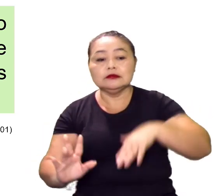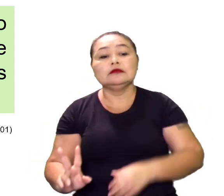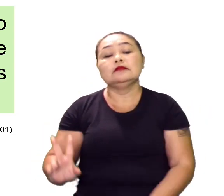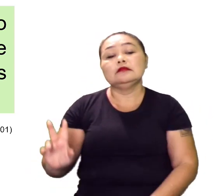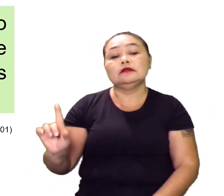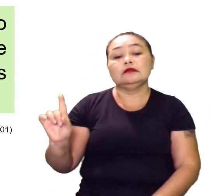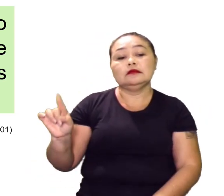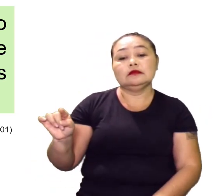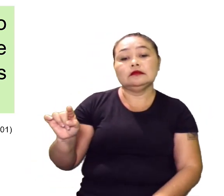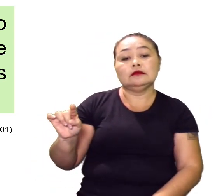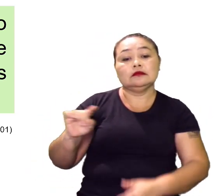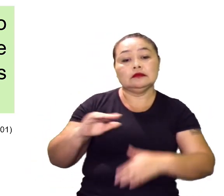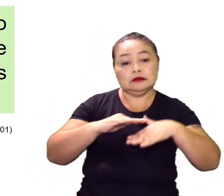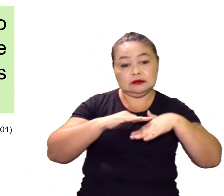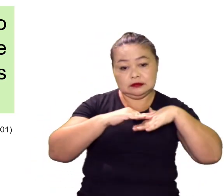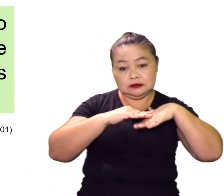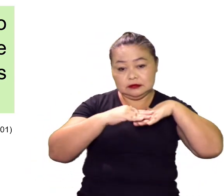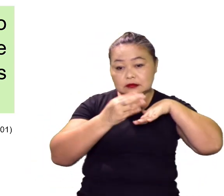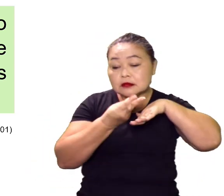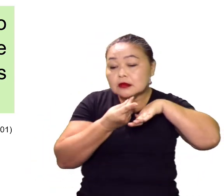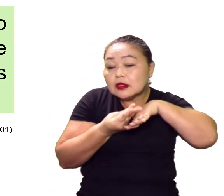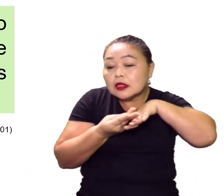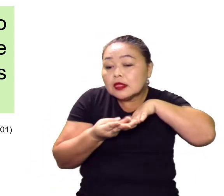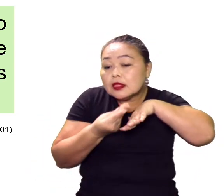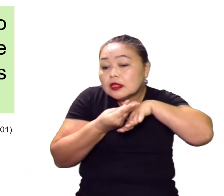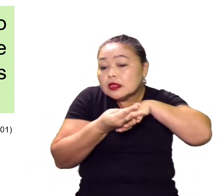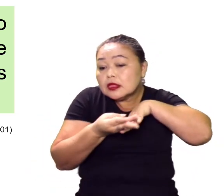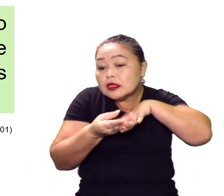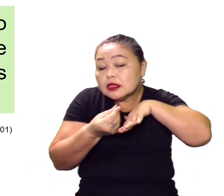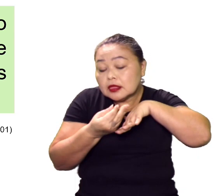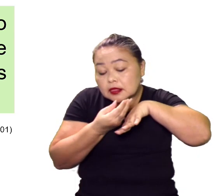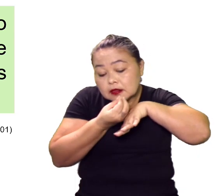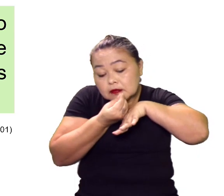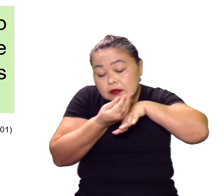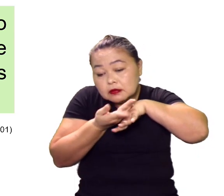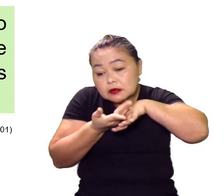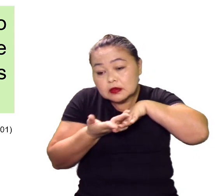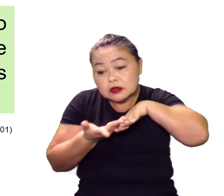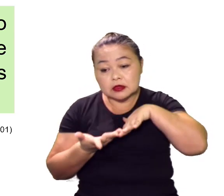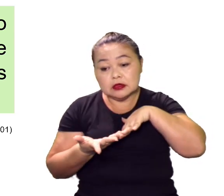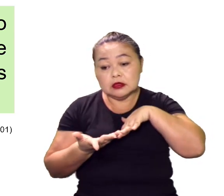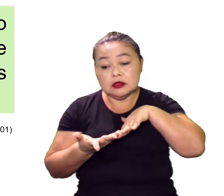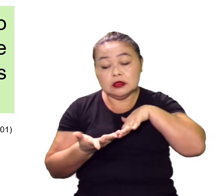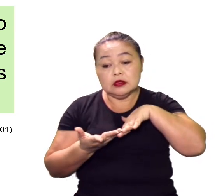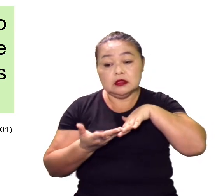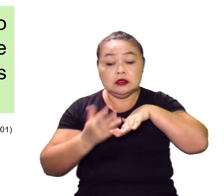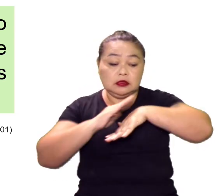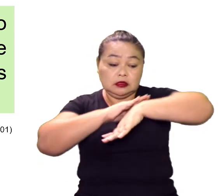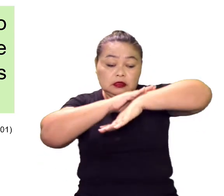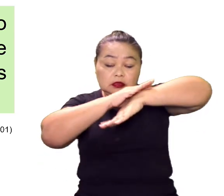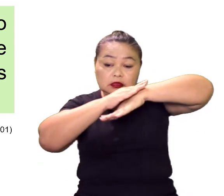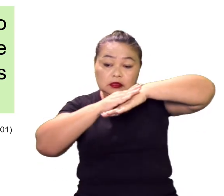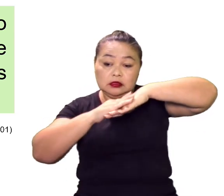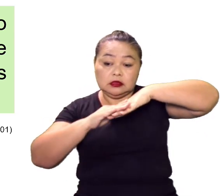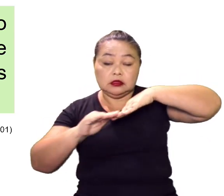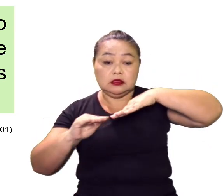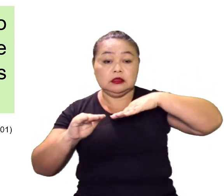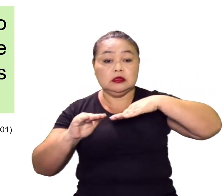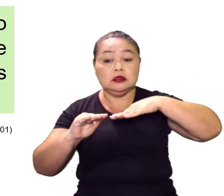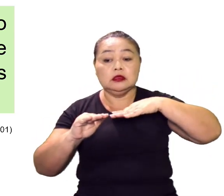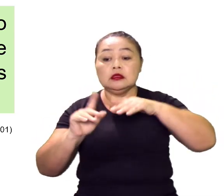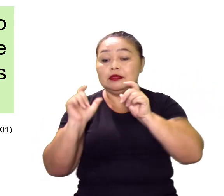que são processos erosivos, entendam, planaltos. Vamos falar de